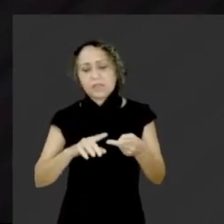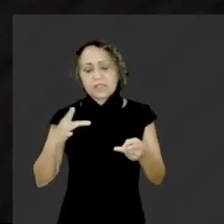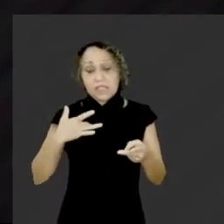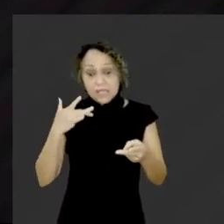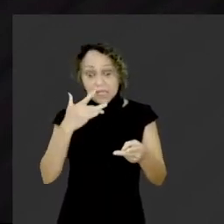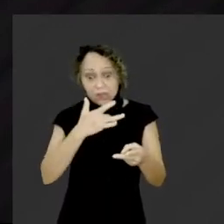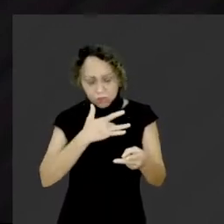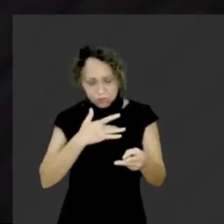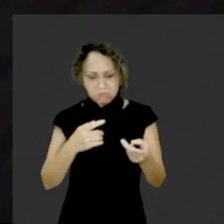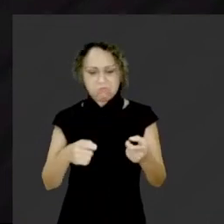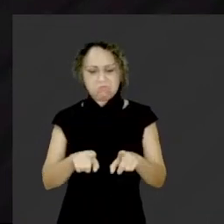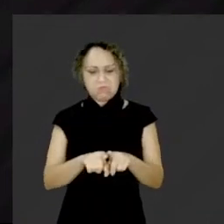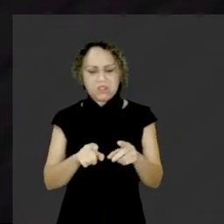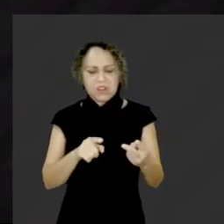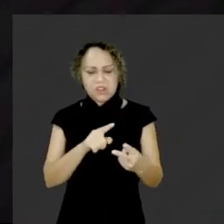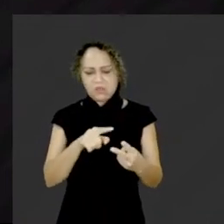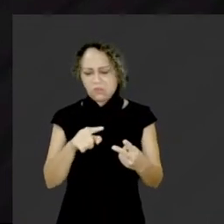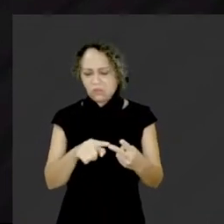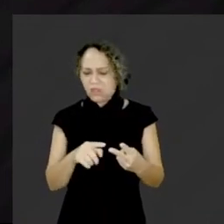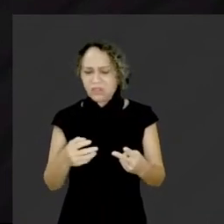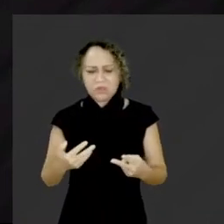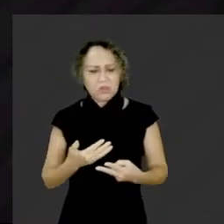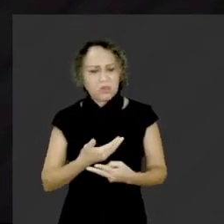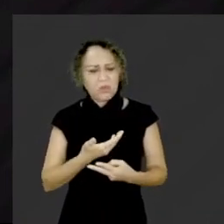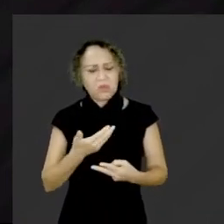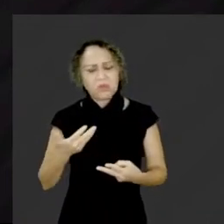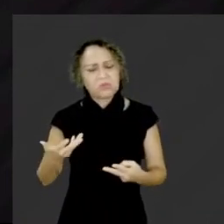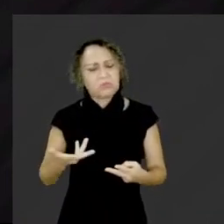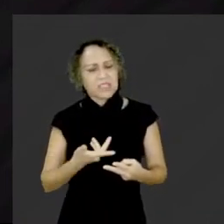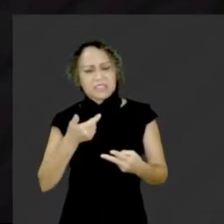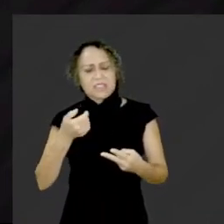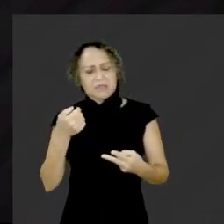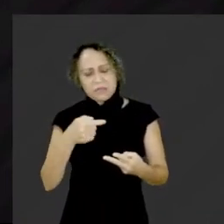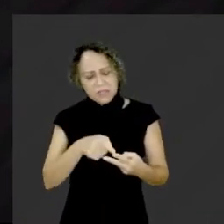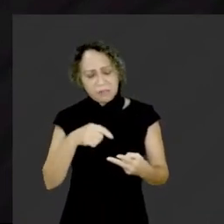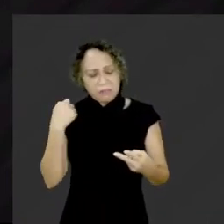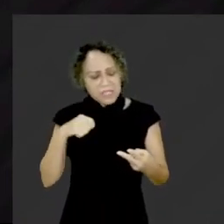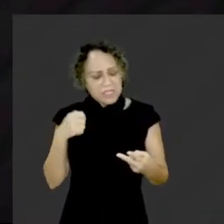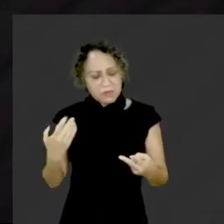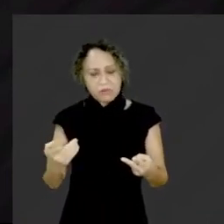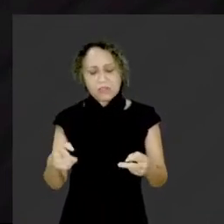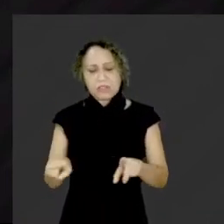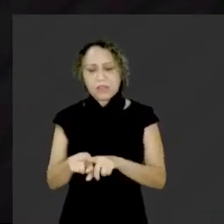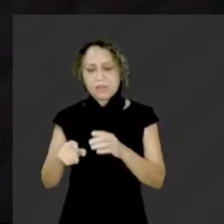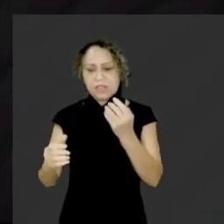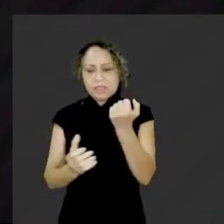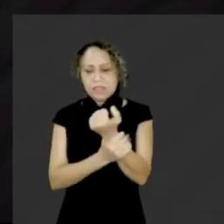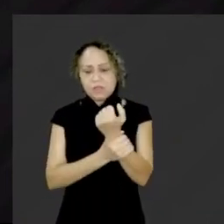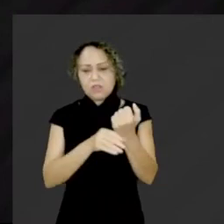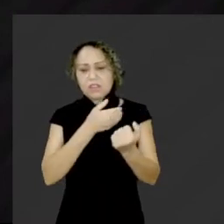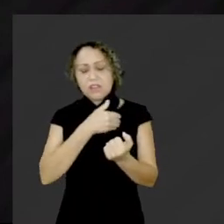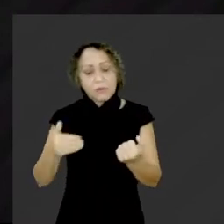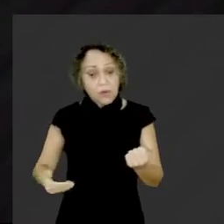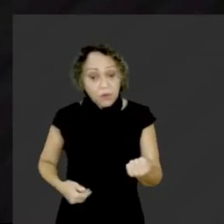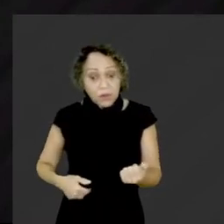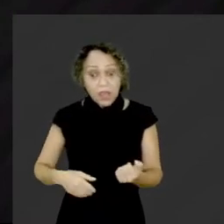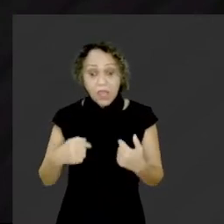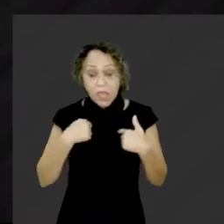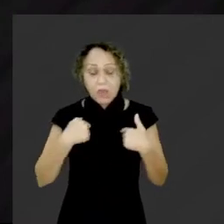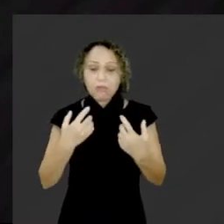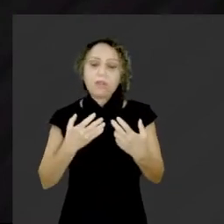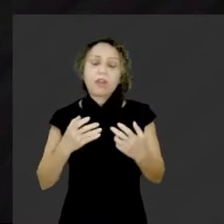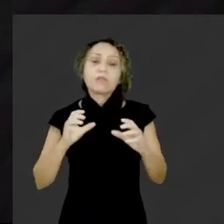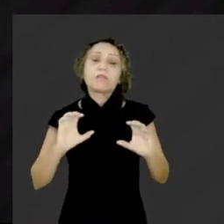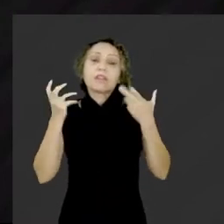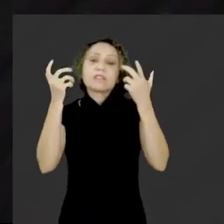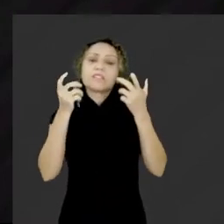de qualquer partido ou de governador de qualquer partido. Eu nunca fui ao estado sem passar pela sede do governo estadual.